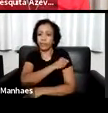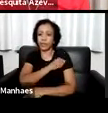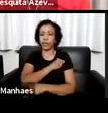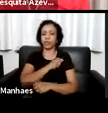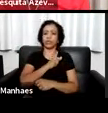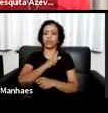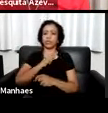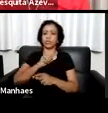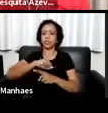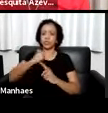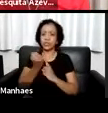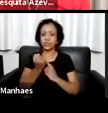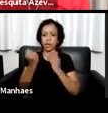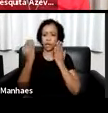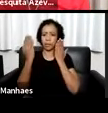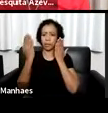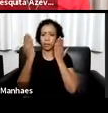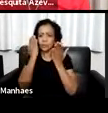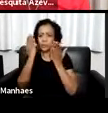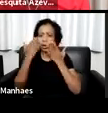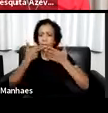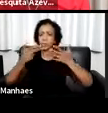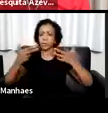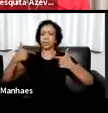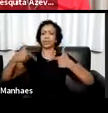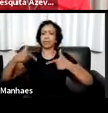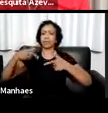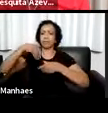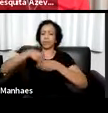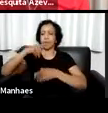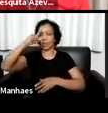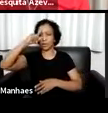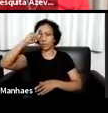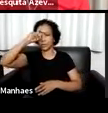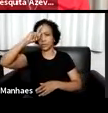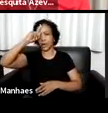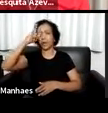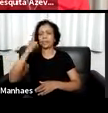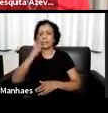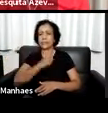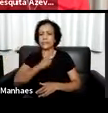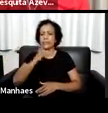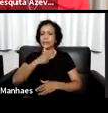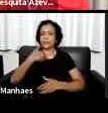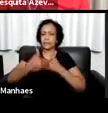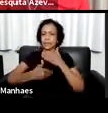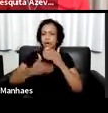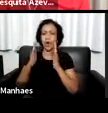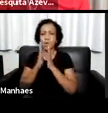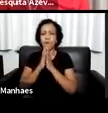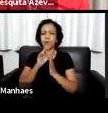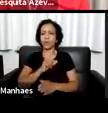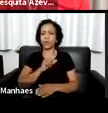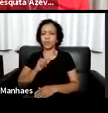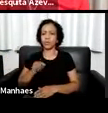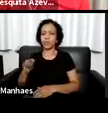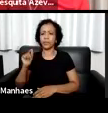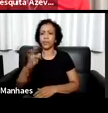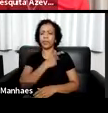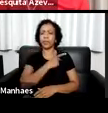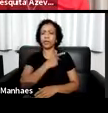e psicólogos. Essas pessoas estão diretamente na linha de frente. Eu estou recebendo um pedido de oração aqui pelo Dr. Misael